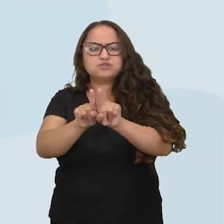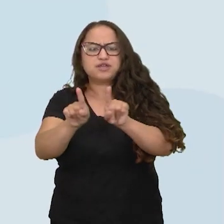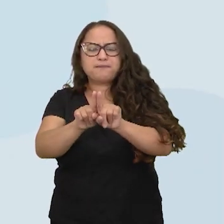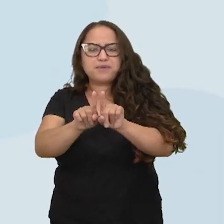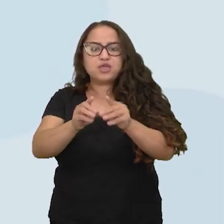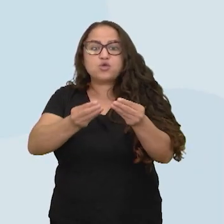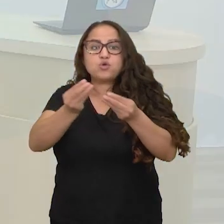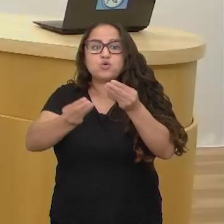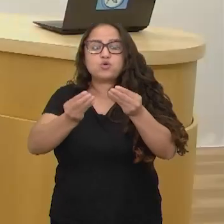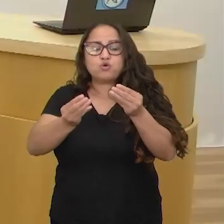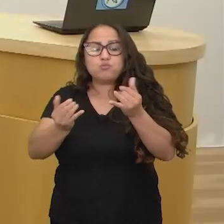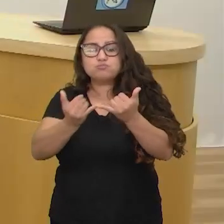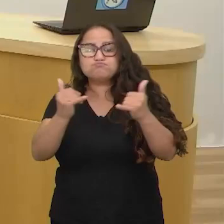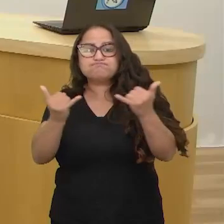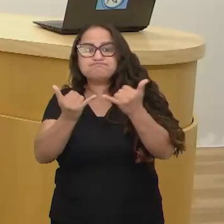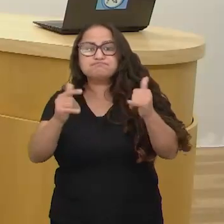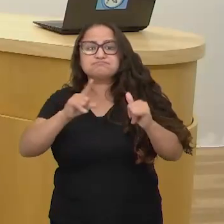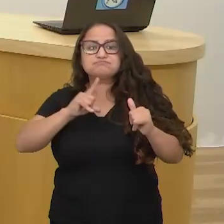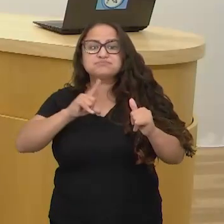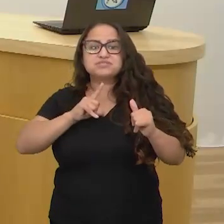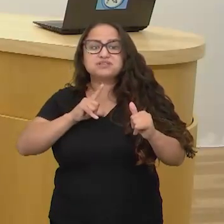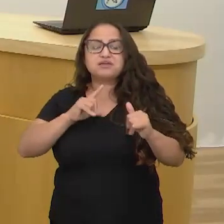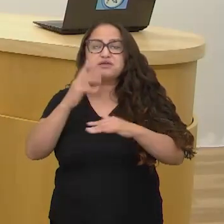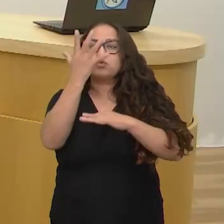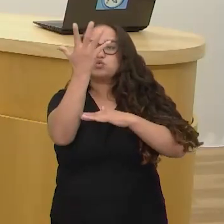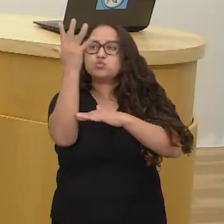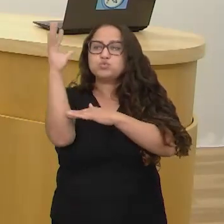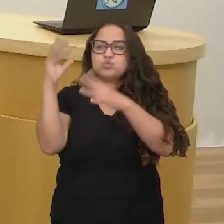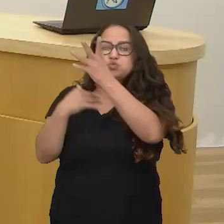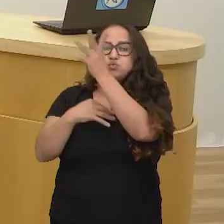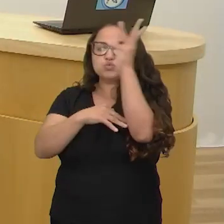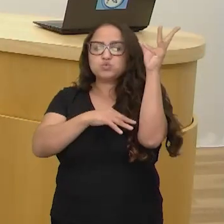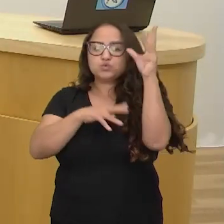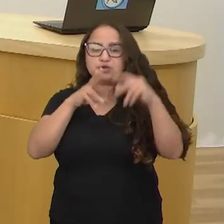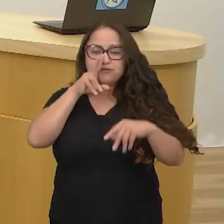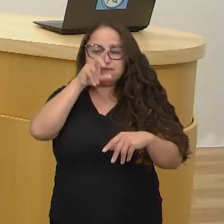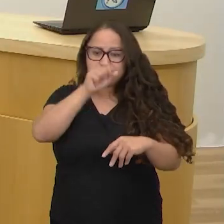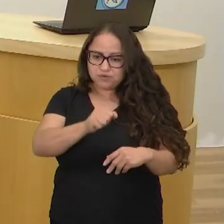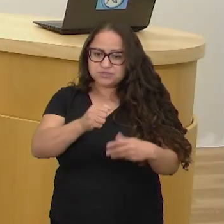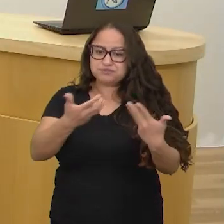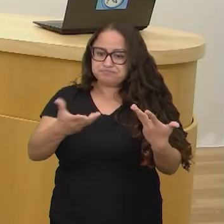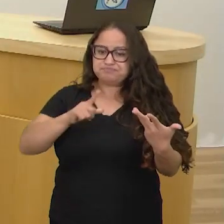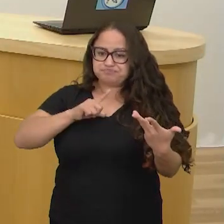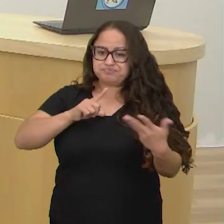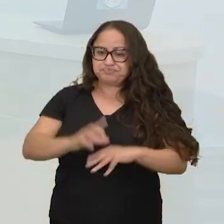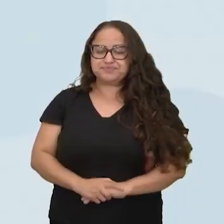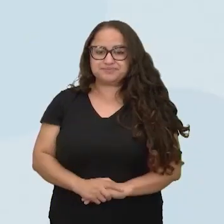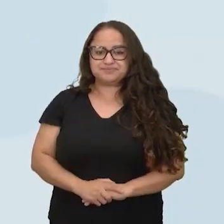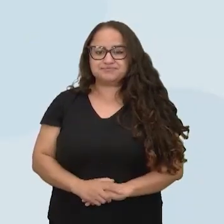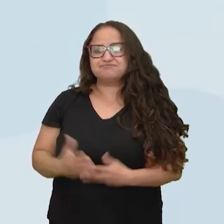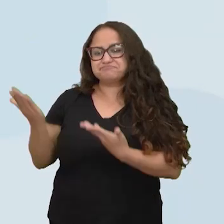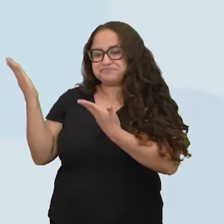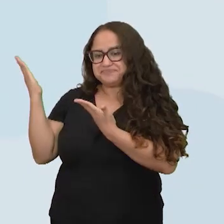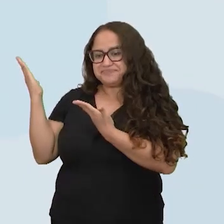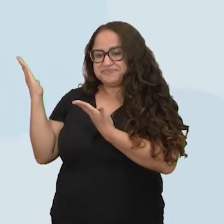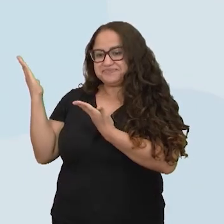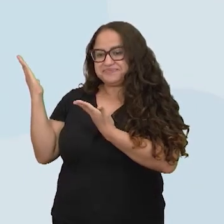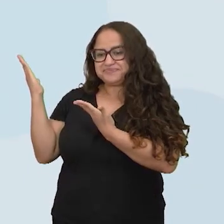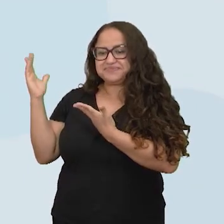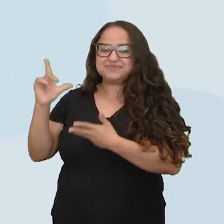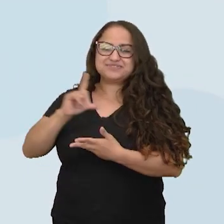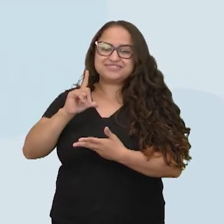forças fundamentais da natureza. Aí, ó. Ó o tema para vocês aí, ó. Põe na tela o tema para